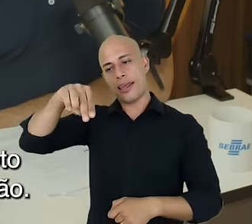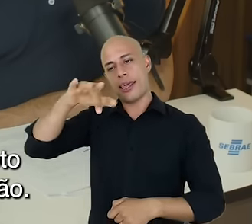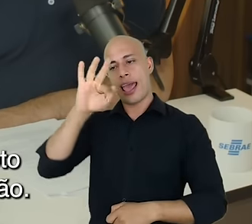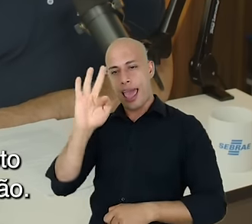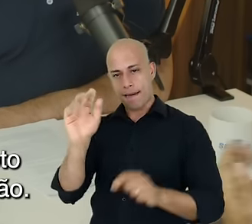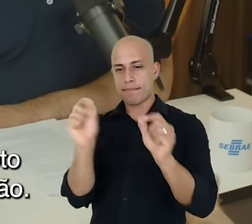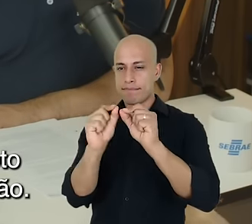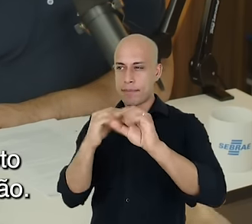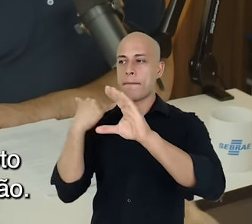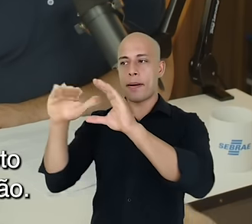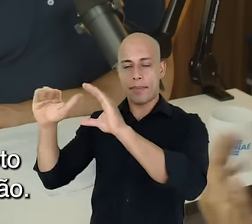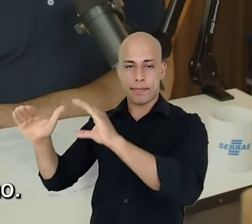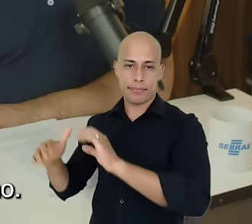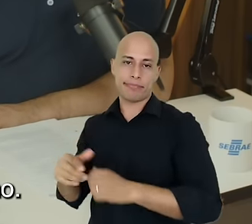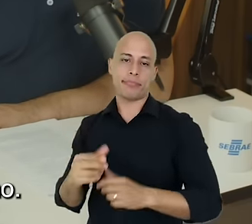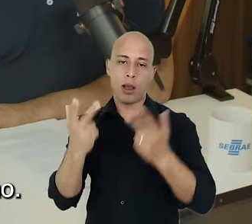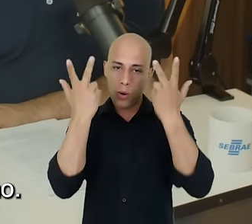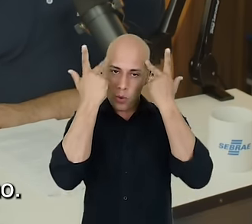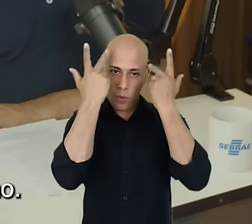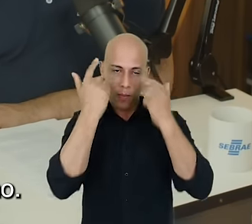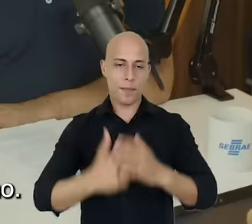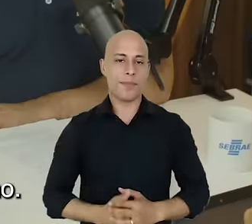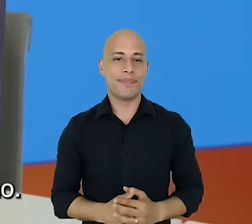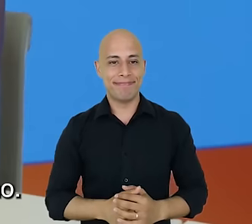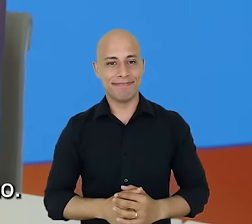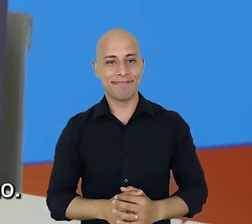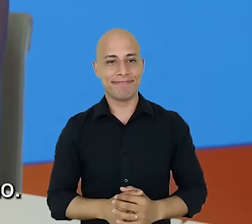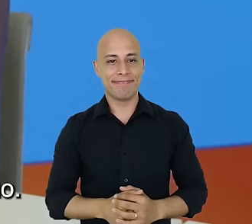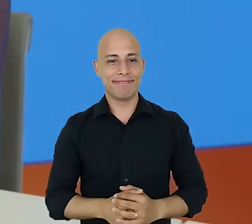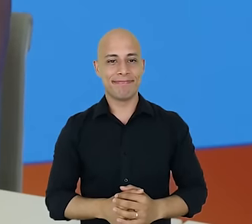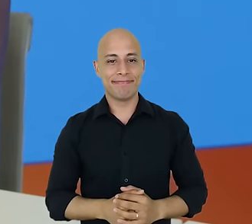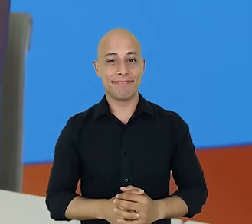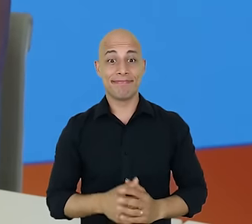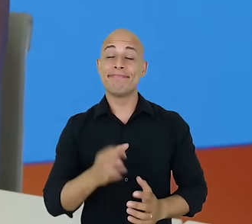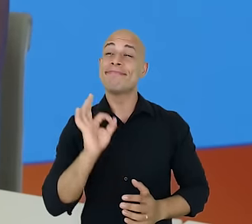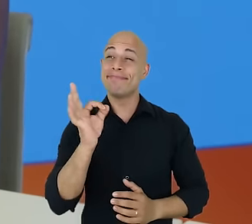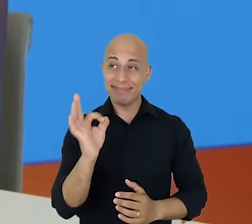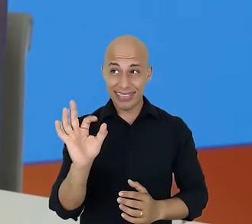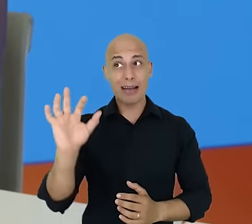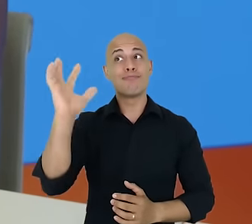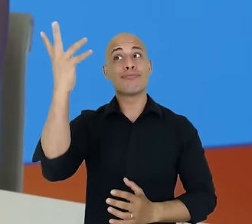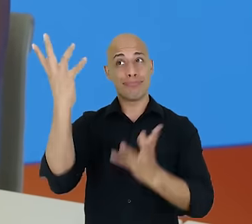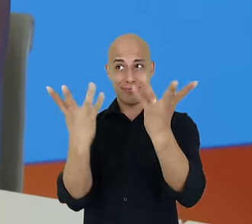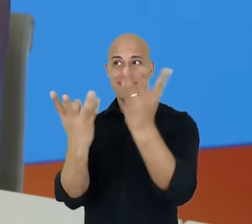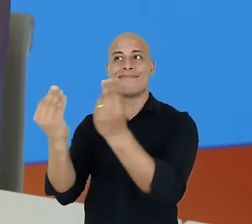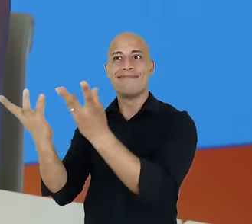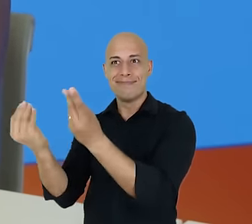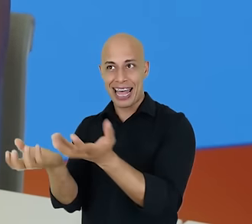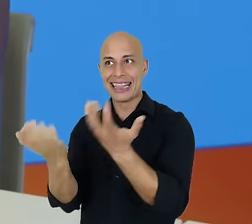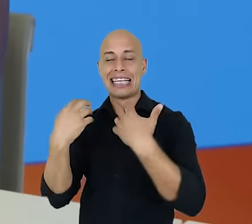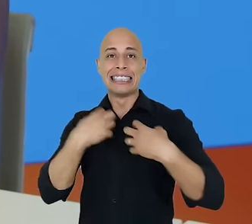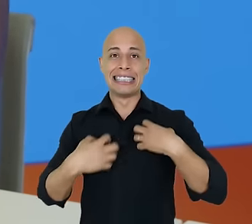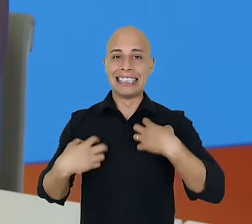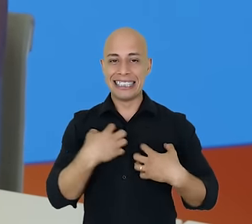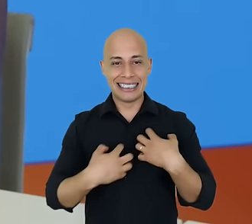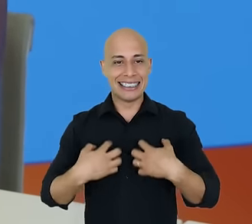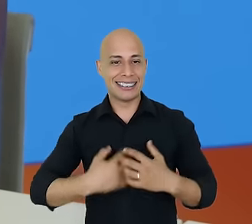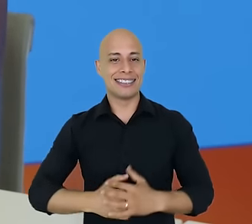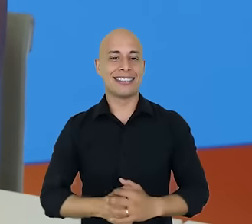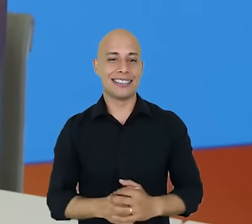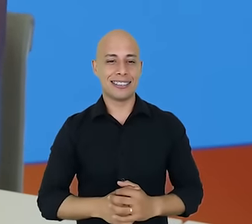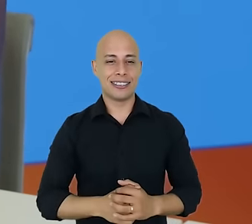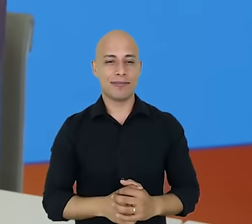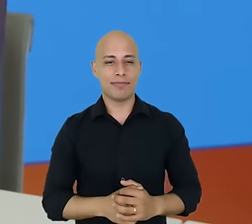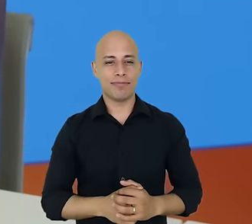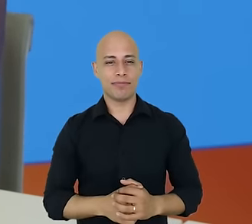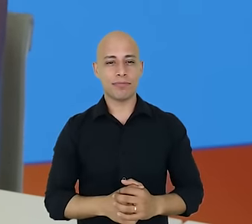apto para seguir com o processo de emissão perfeito é isso mesmo é isso mesmo e Acontece muito mesmo essa ansiedade daí